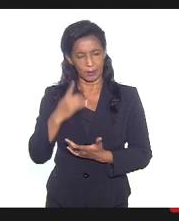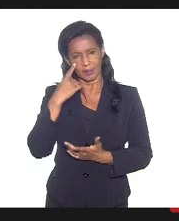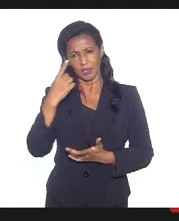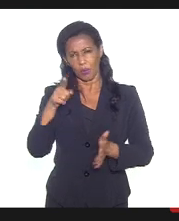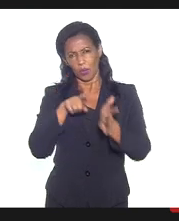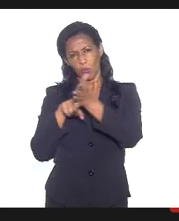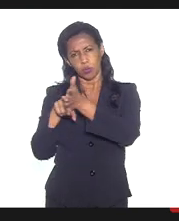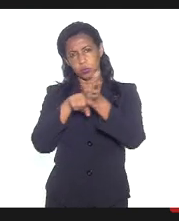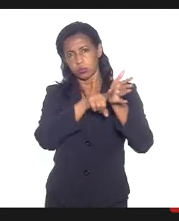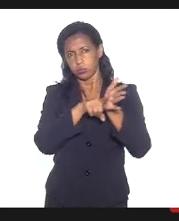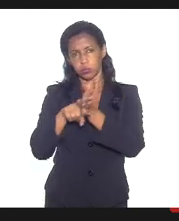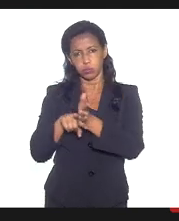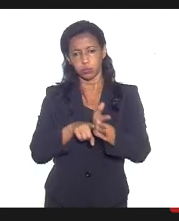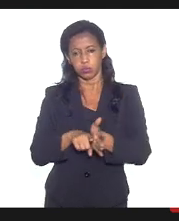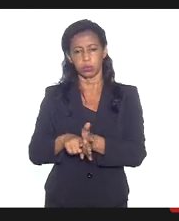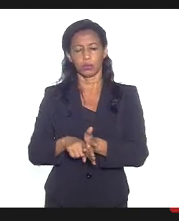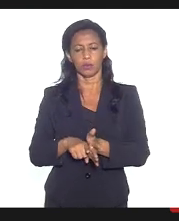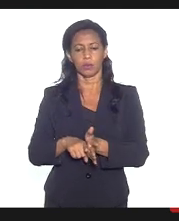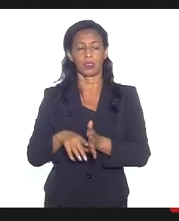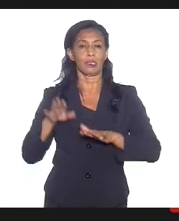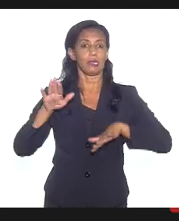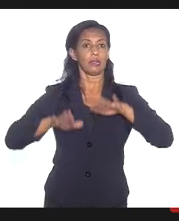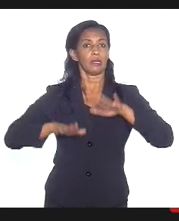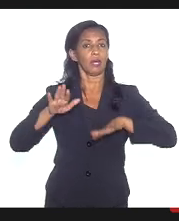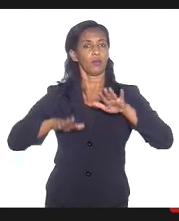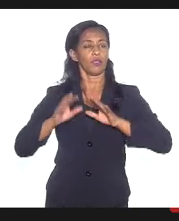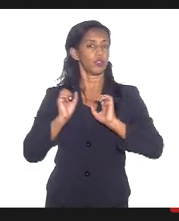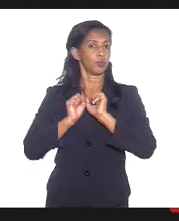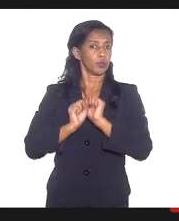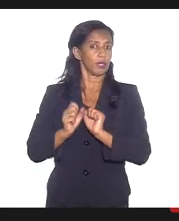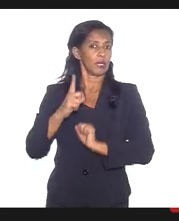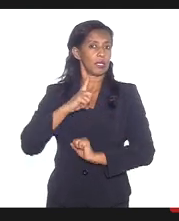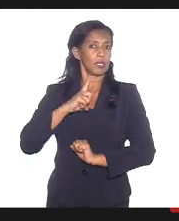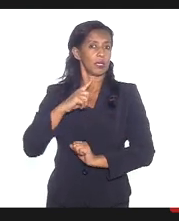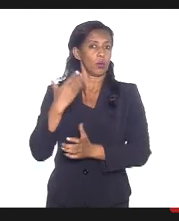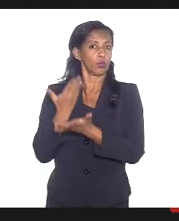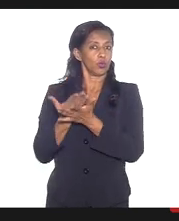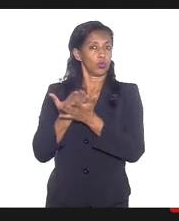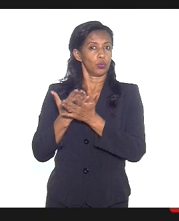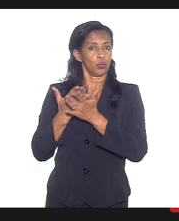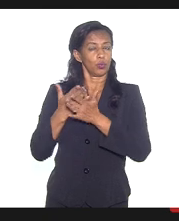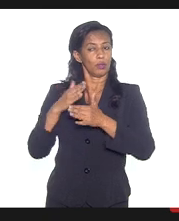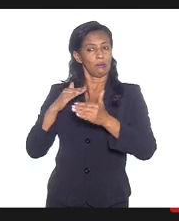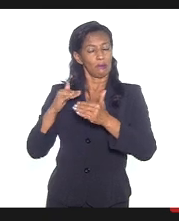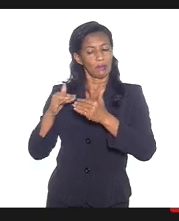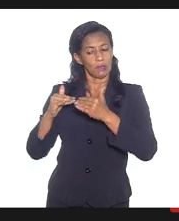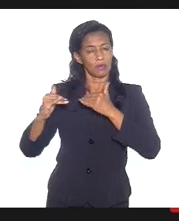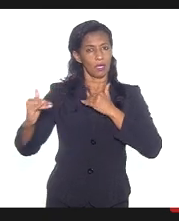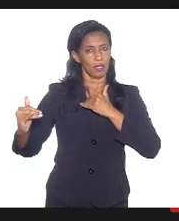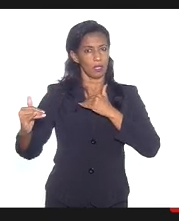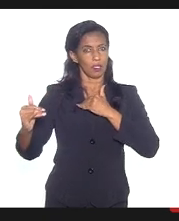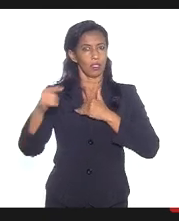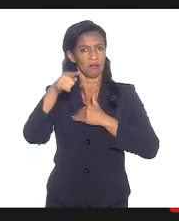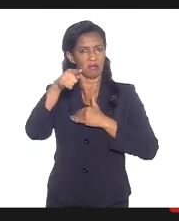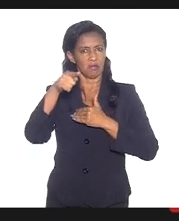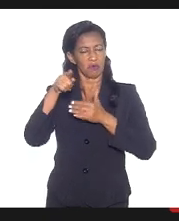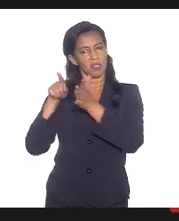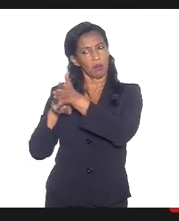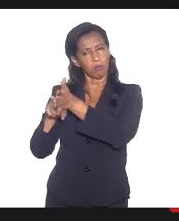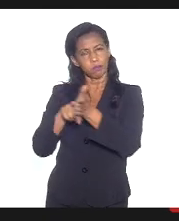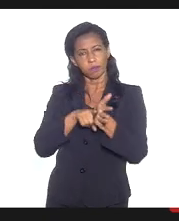verifico que talvez pudesse ter um estudo dentro dessa linha que você está